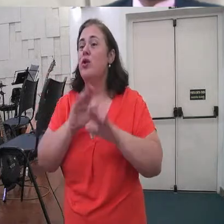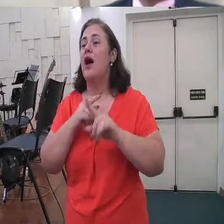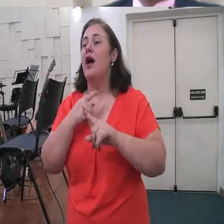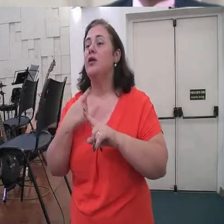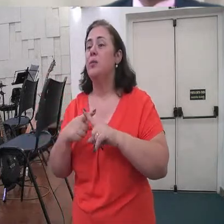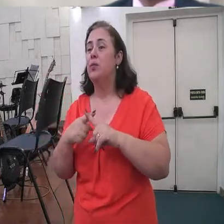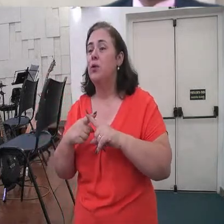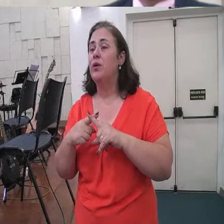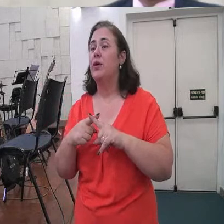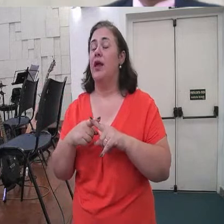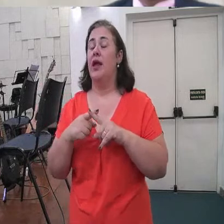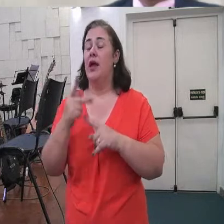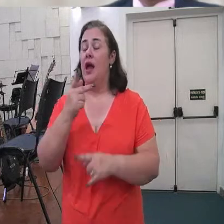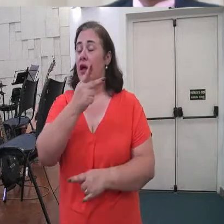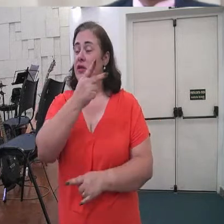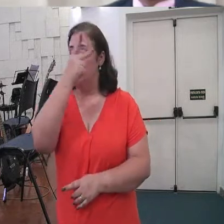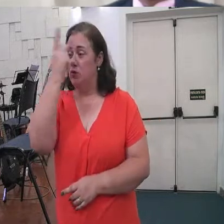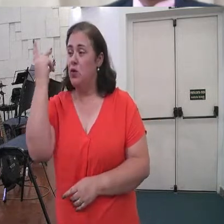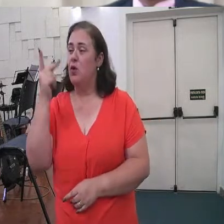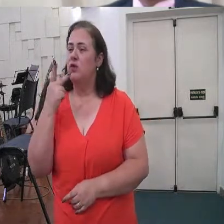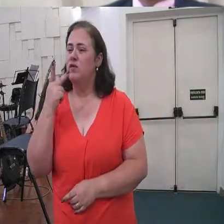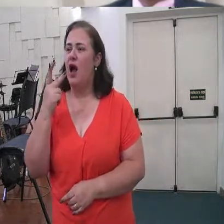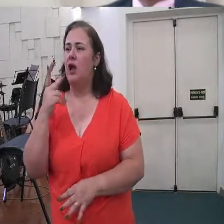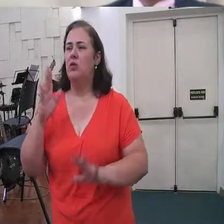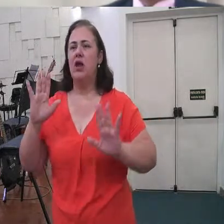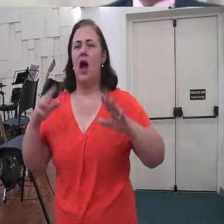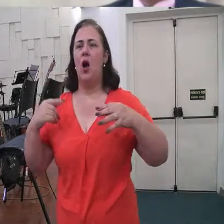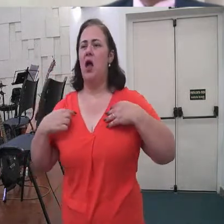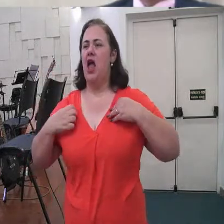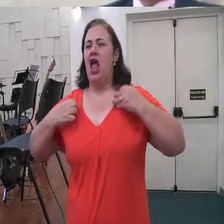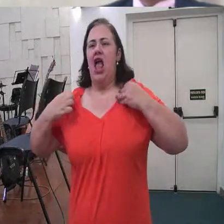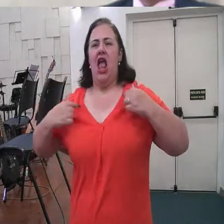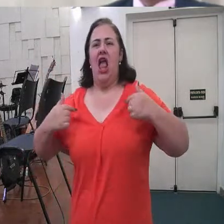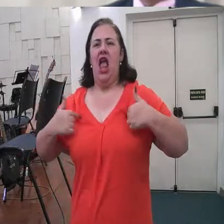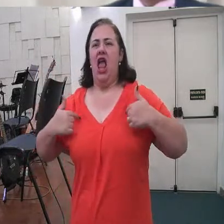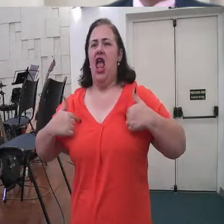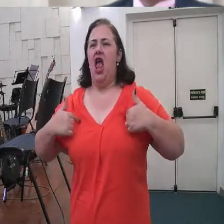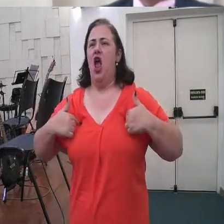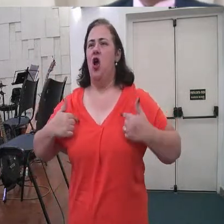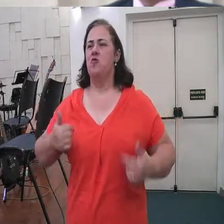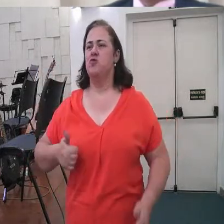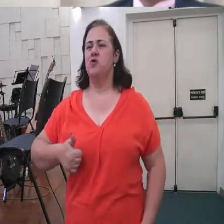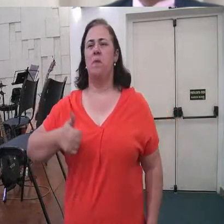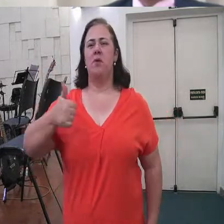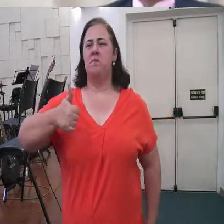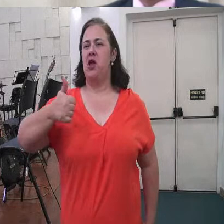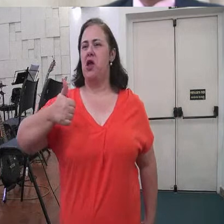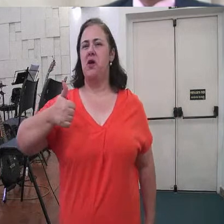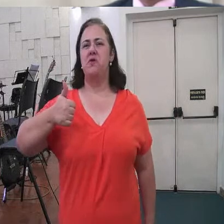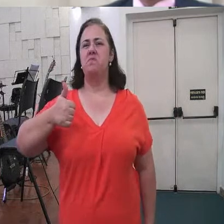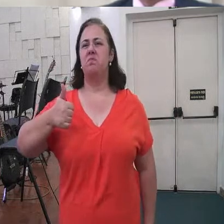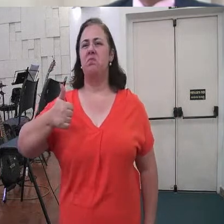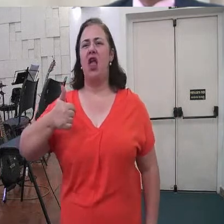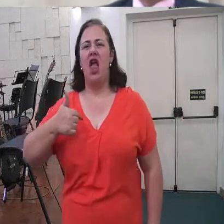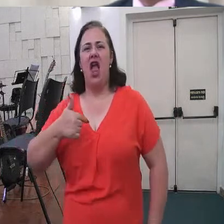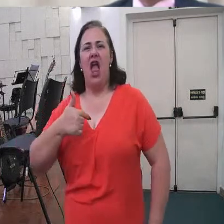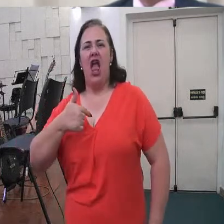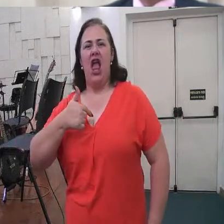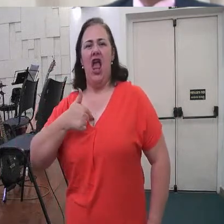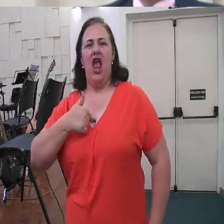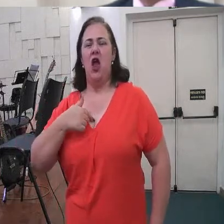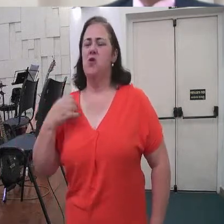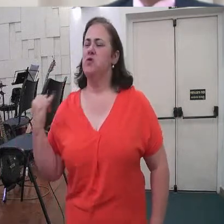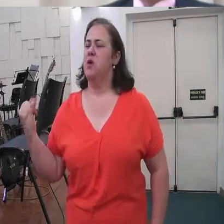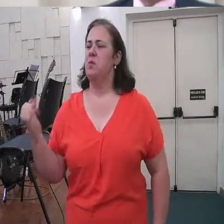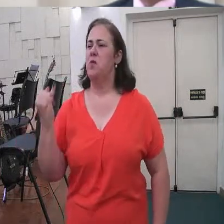são como trapos da imundícia. E todos nós murchamos como a erva. E todas